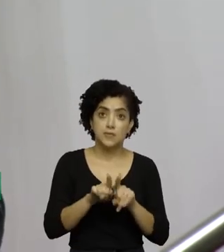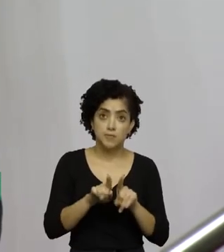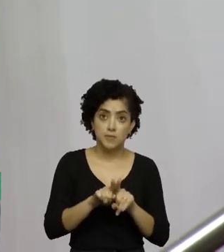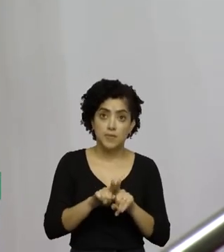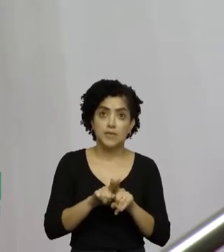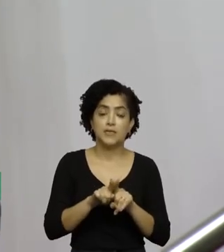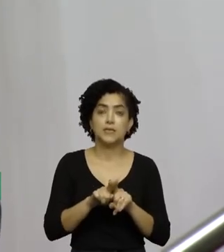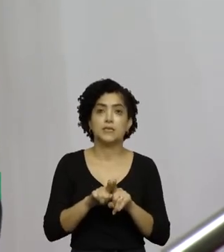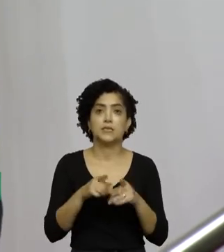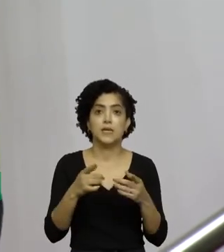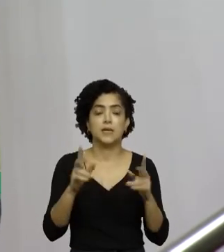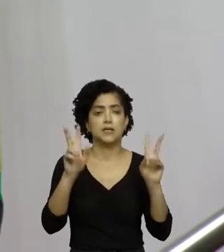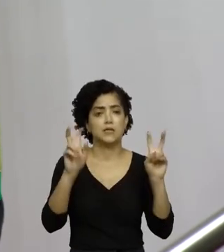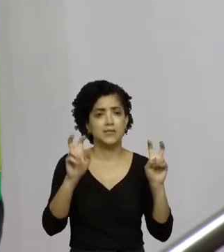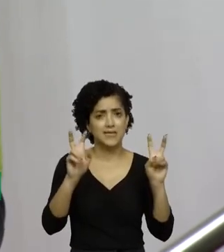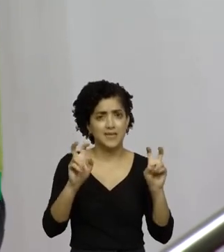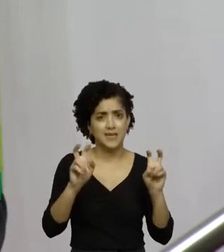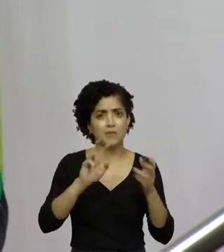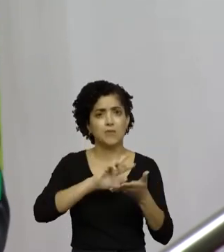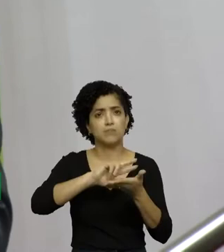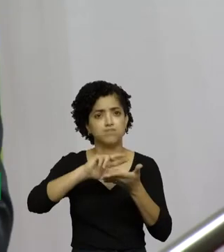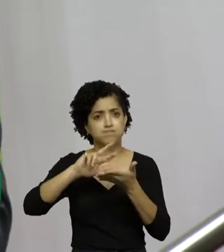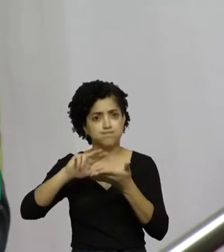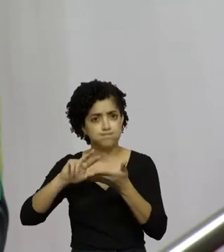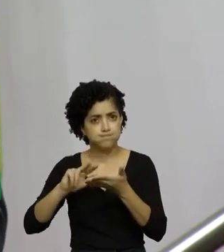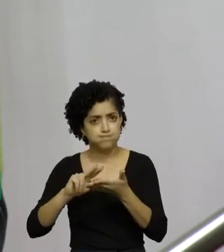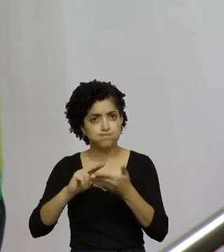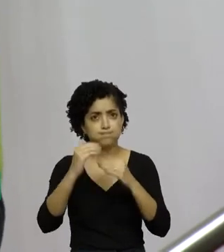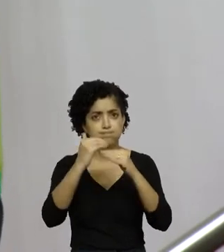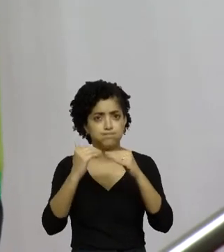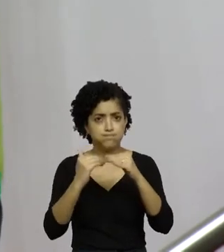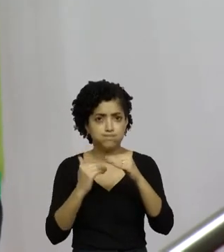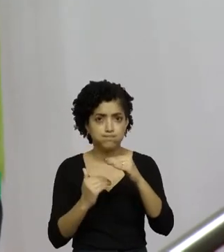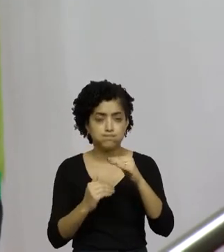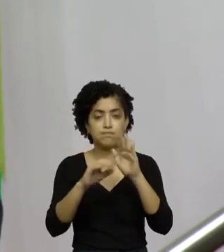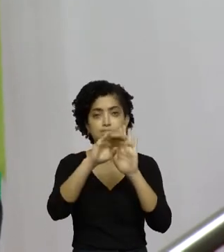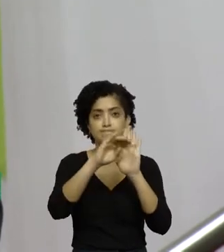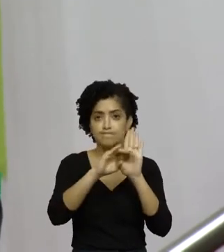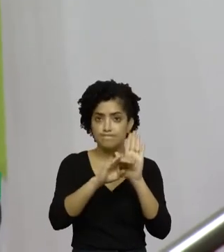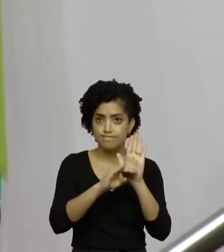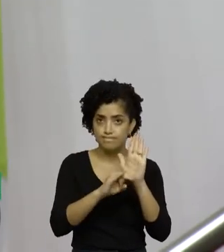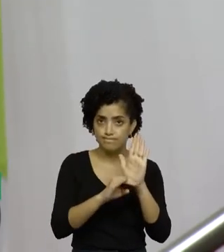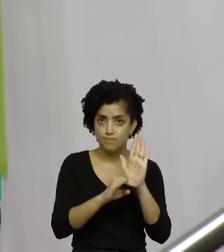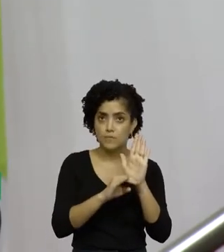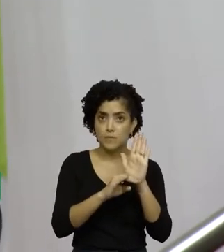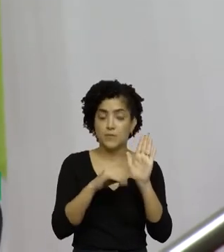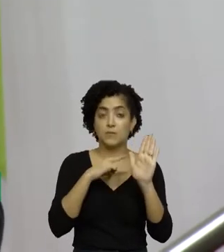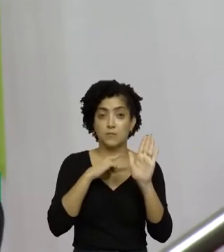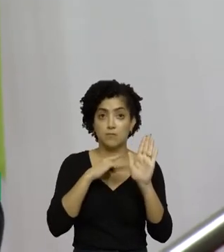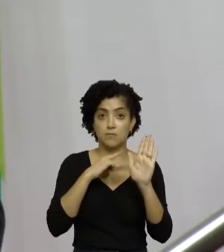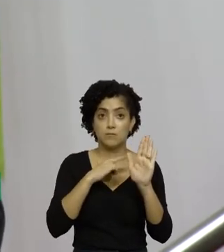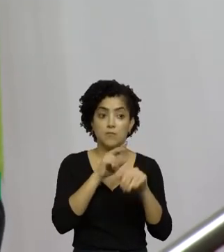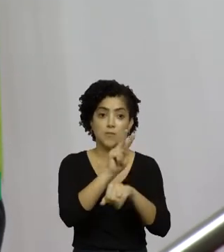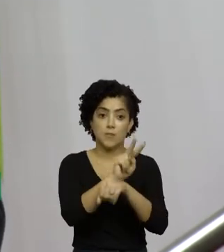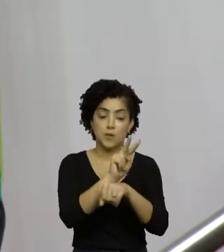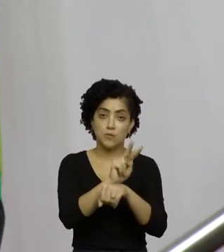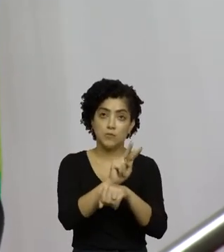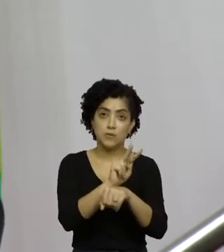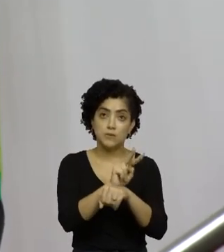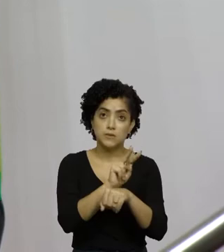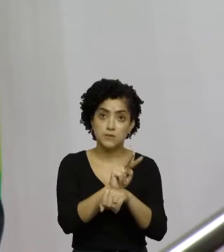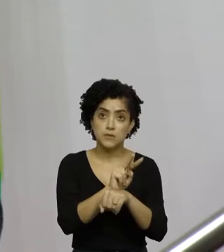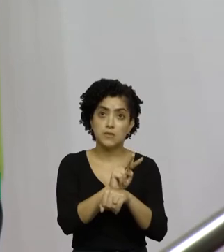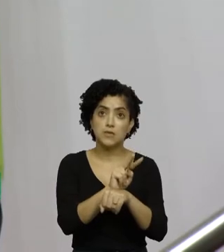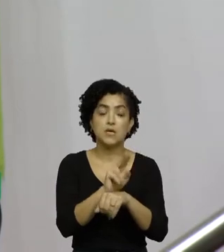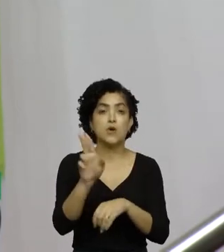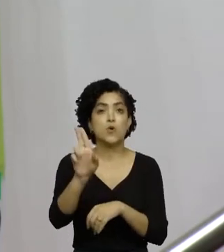uns subtemas ou interligados a ele, a conservação, manejo e